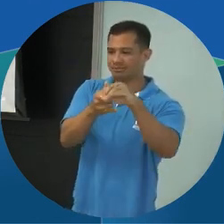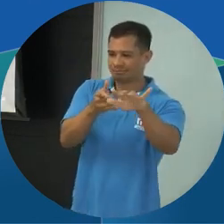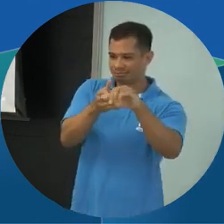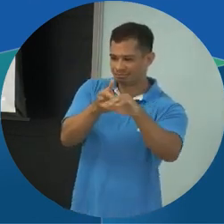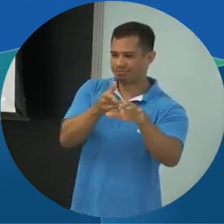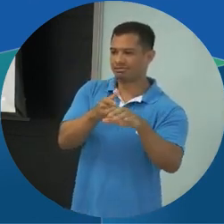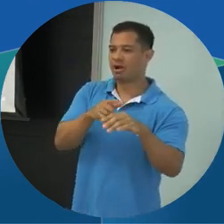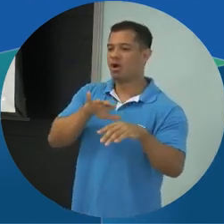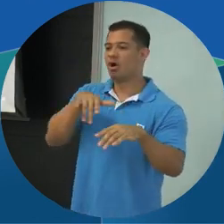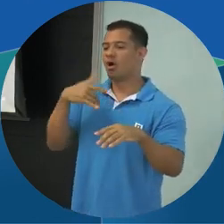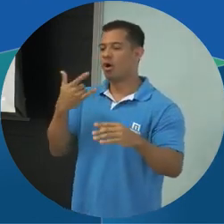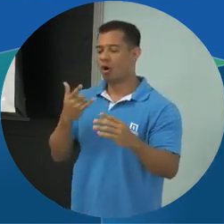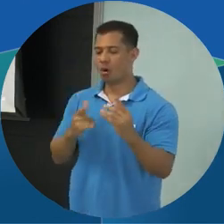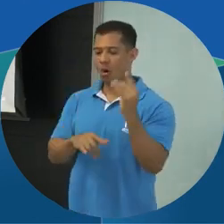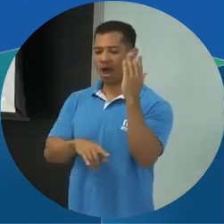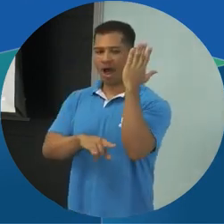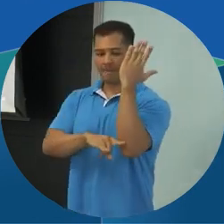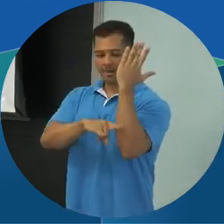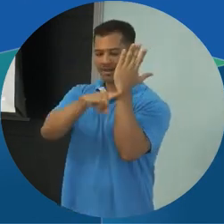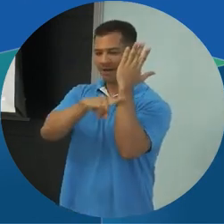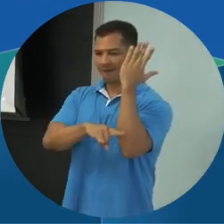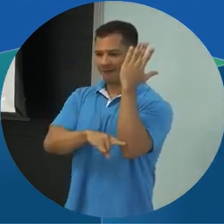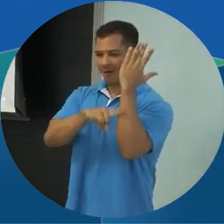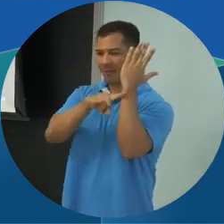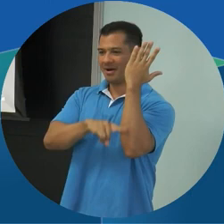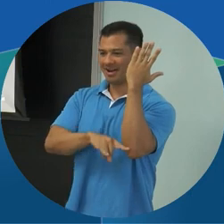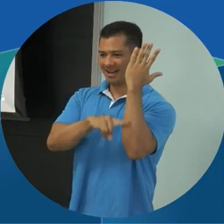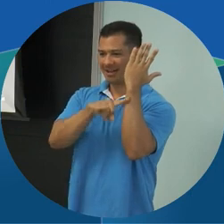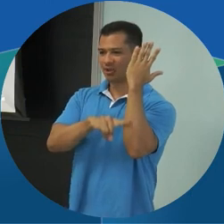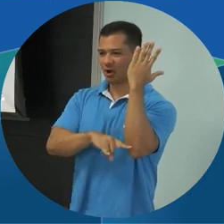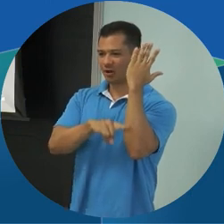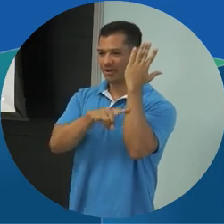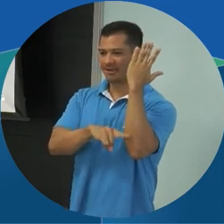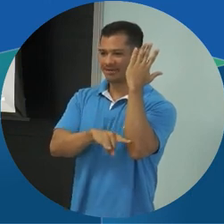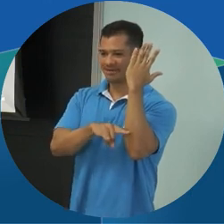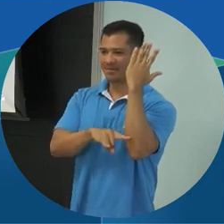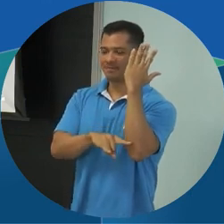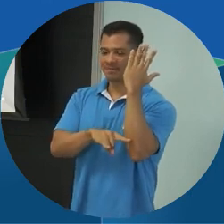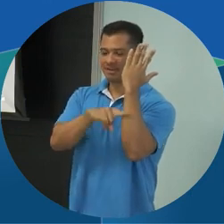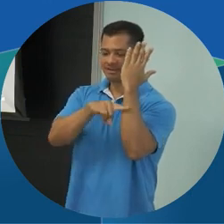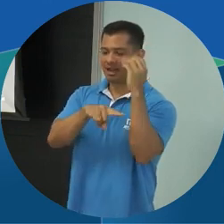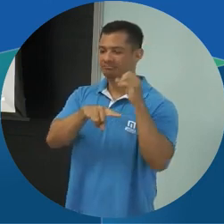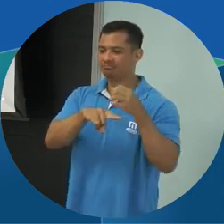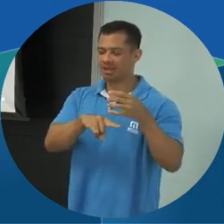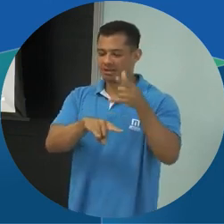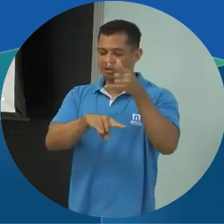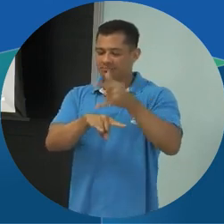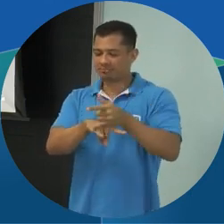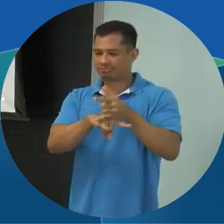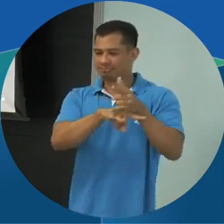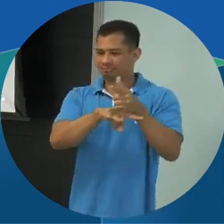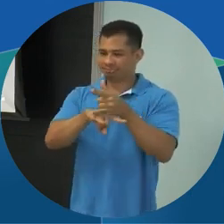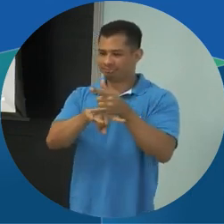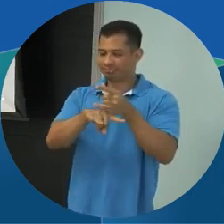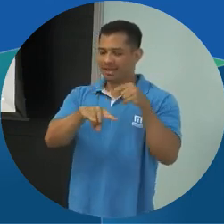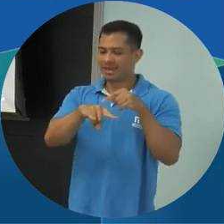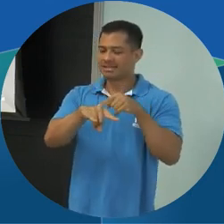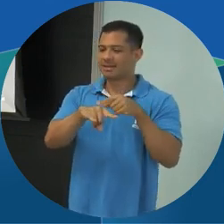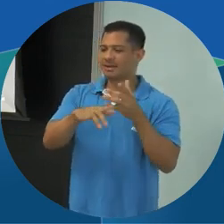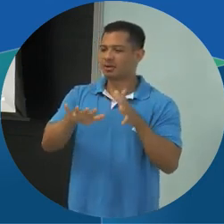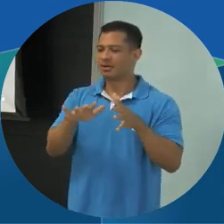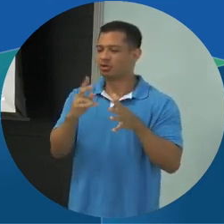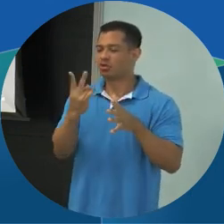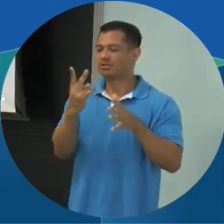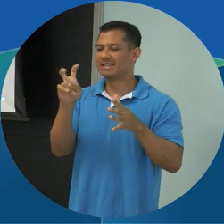elevatória articulada, tá? Um cesto que resista aí até uns 250 quilos de peso, ou seja,